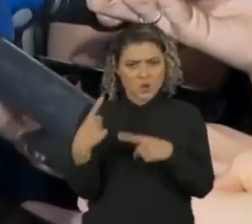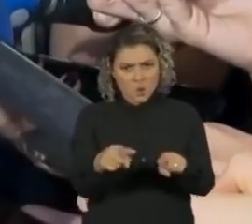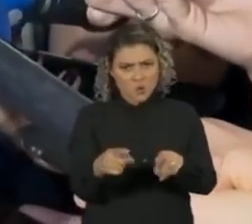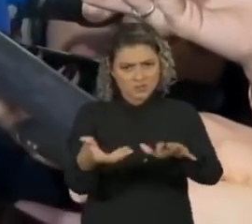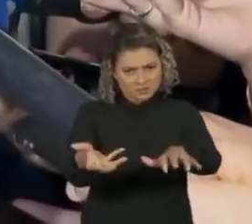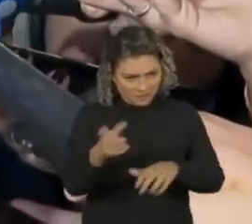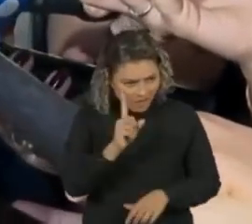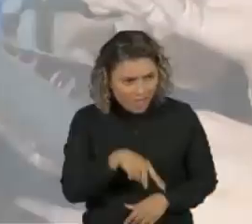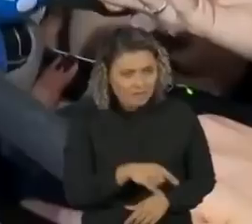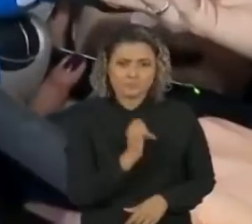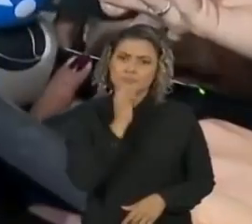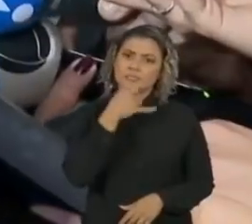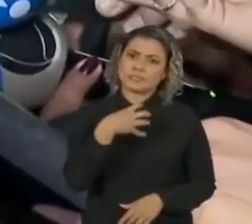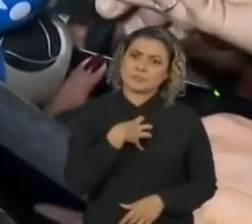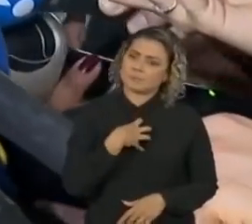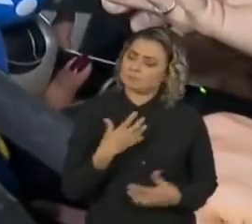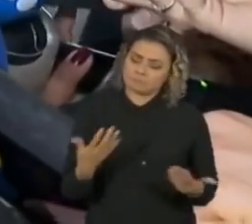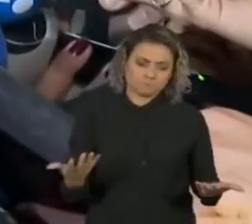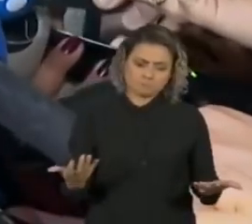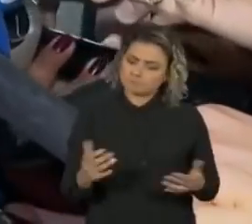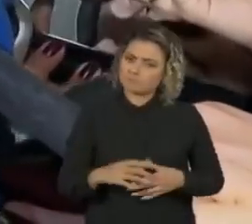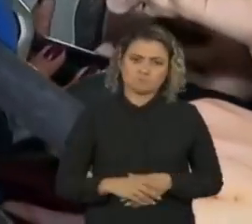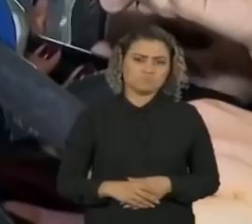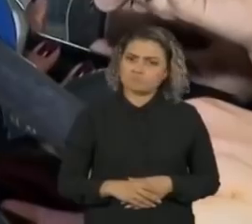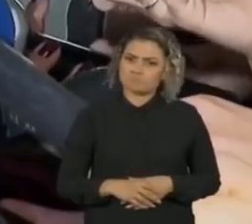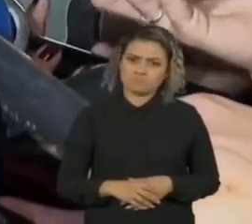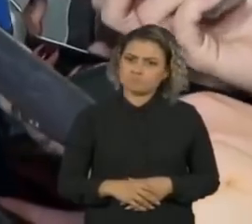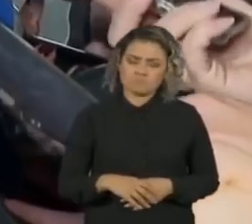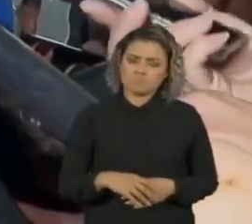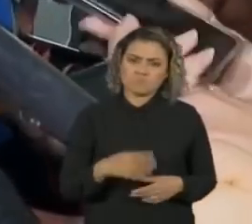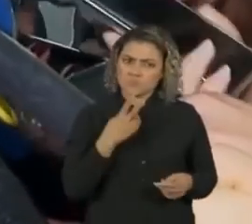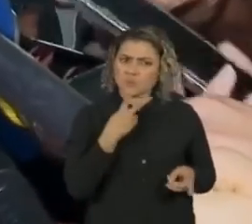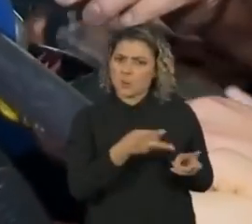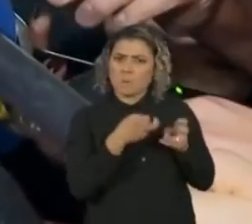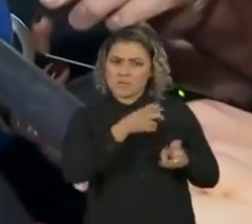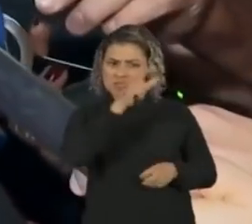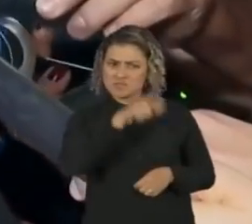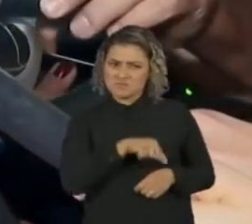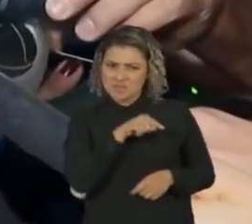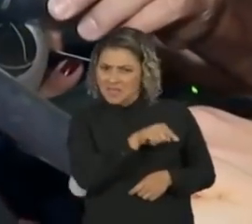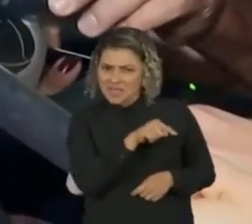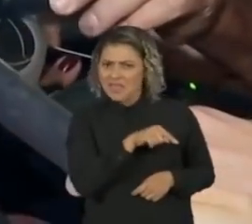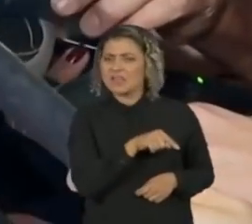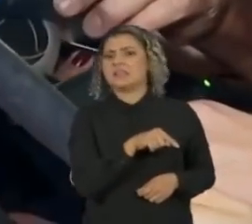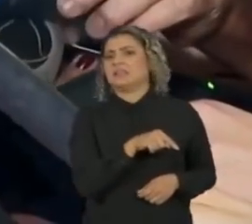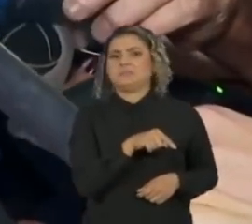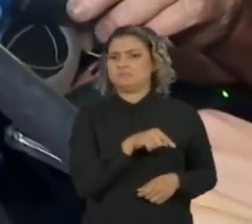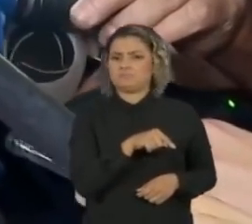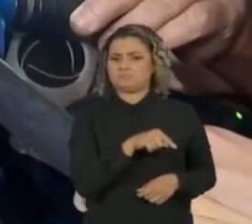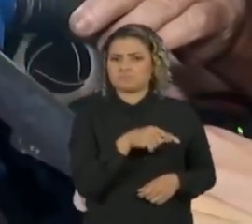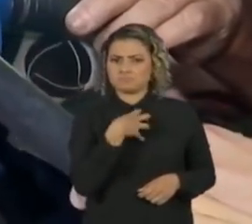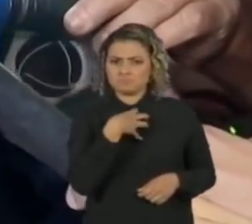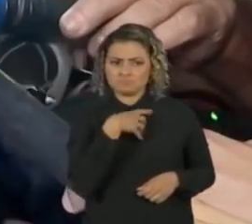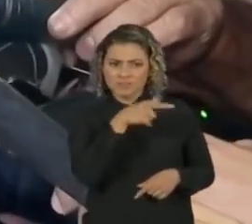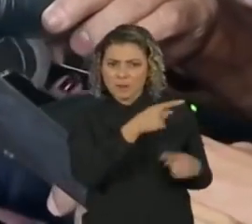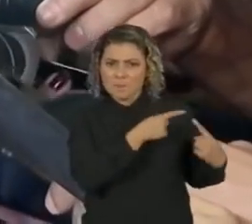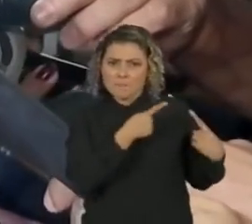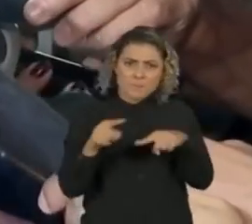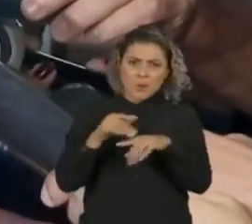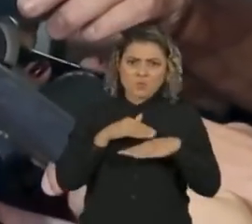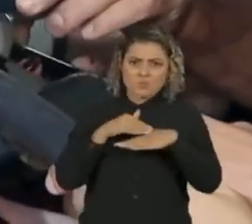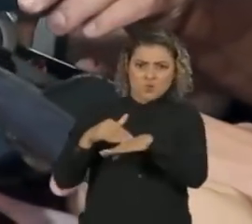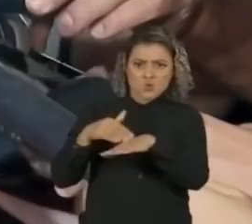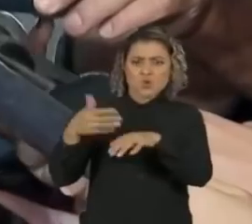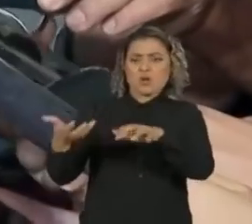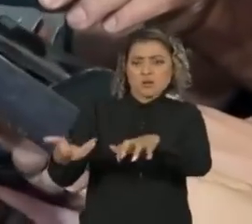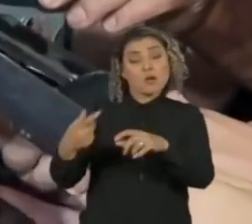parlamento. Muito triste. Eu não vi por parte dele, né, nenhum tipo de ataque ao parlamento quando a gente